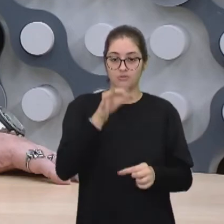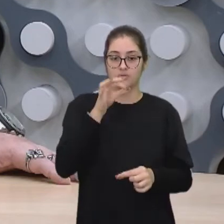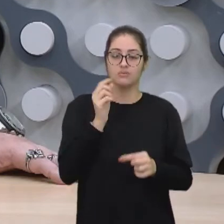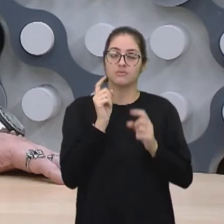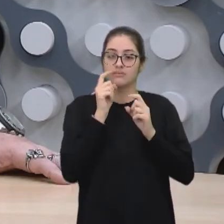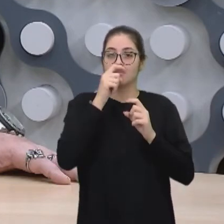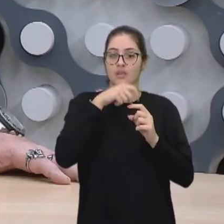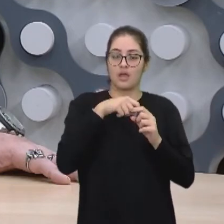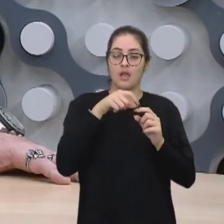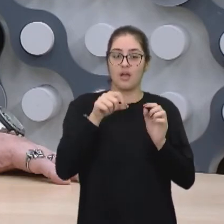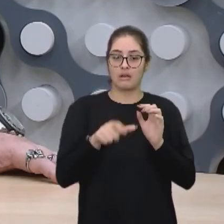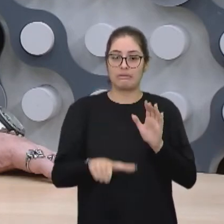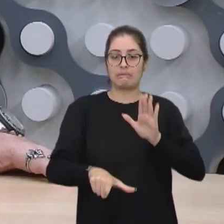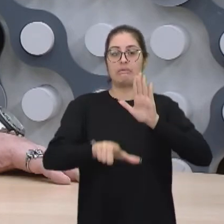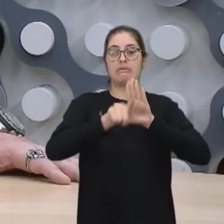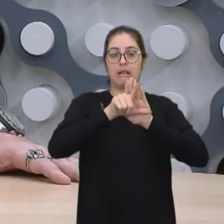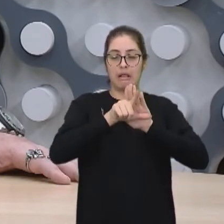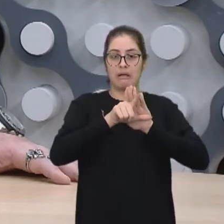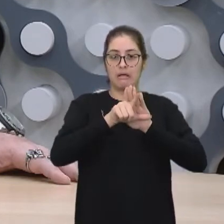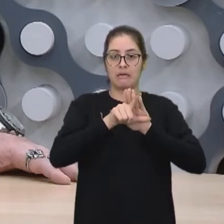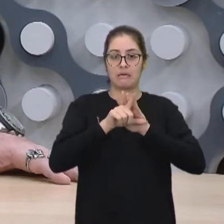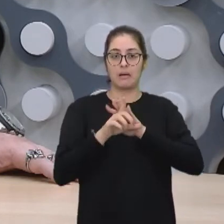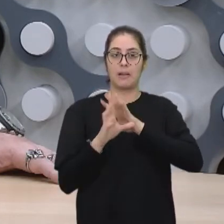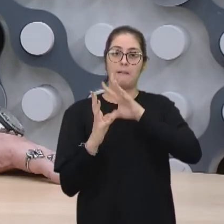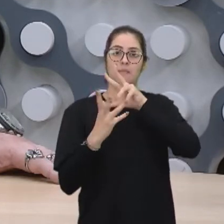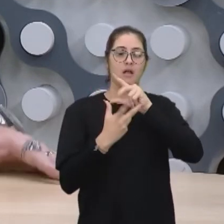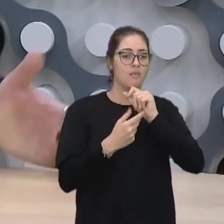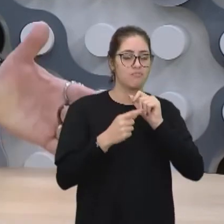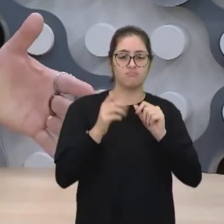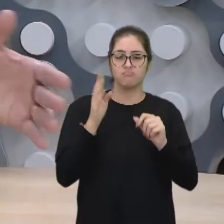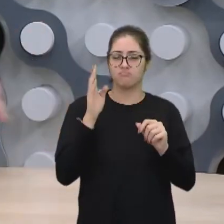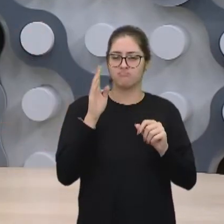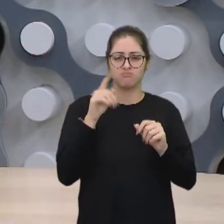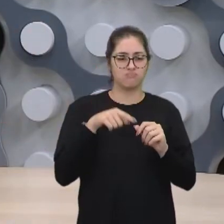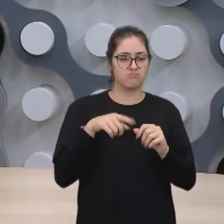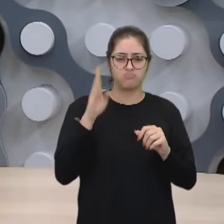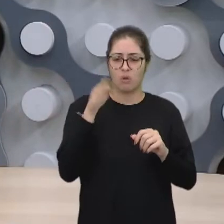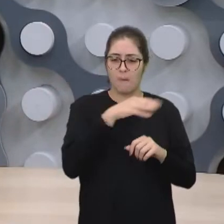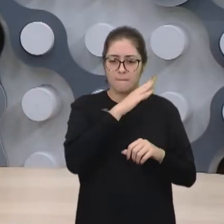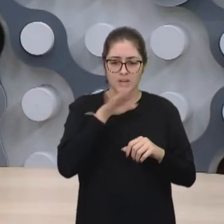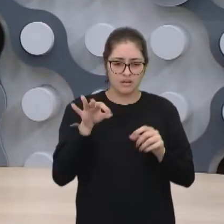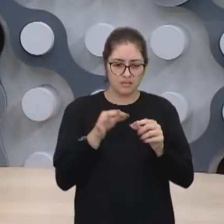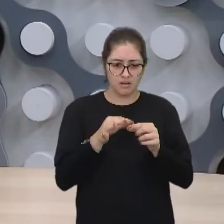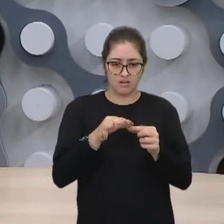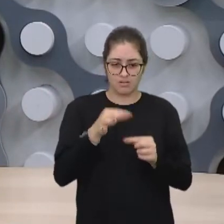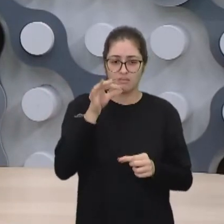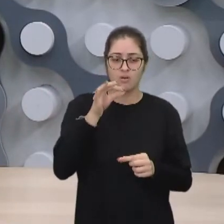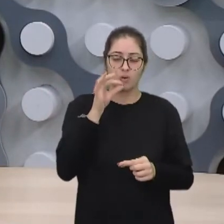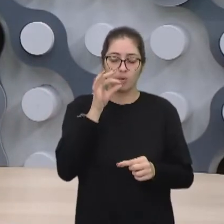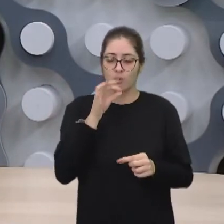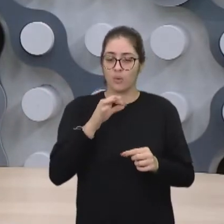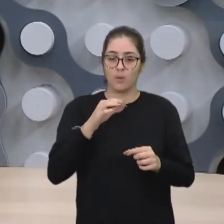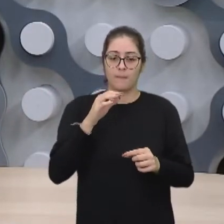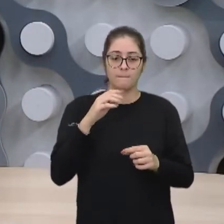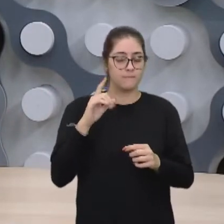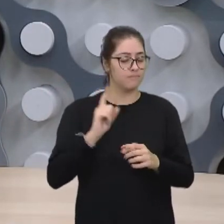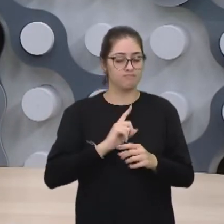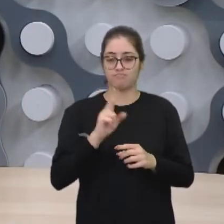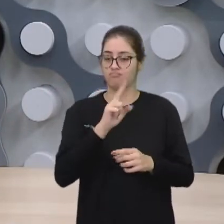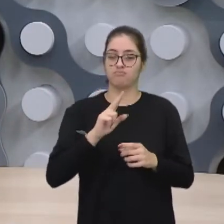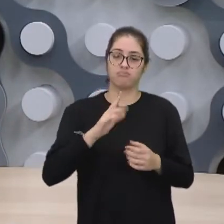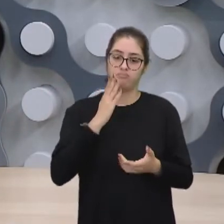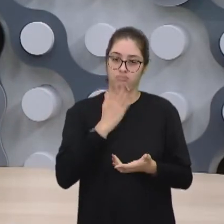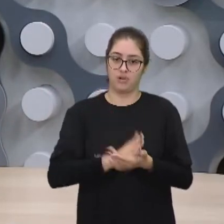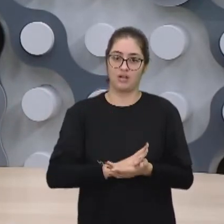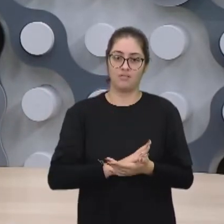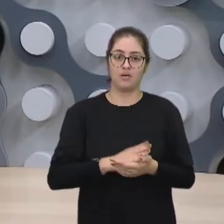leis ambientais aí em boa parte do mundo proibindo aí, por exemplo, o uso de canudo plástico, né? Então, assim, muitas coisas que